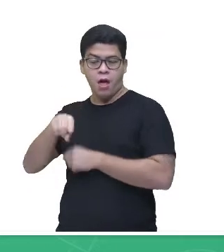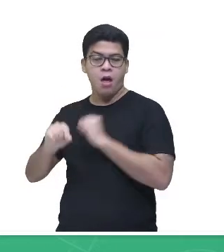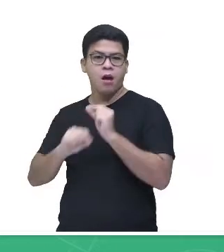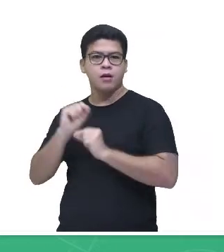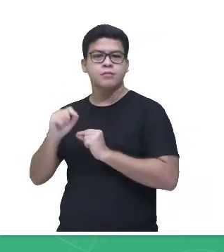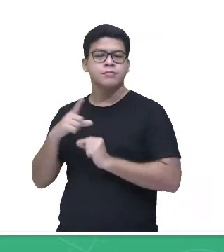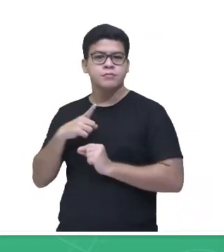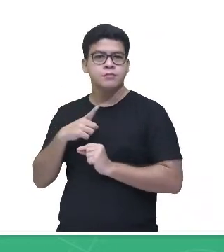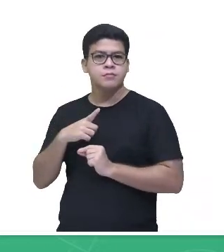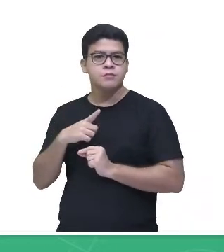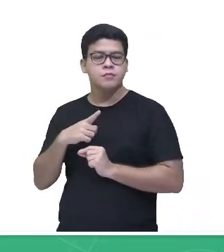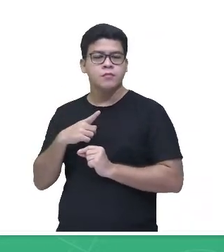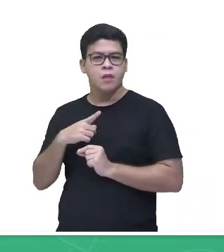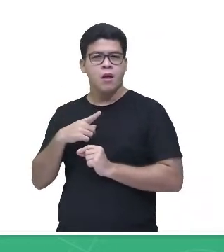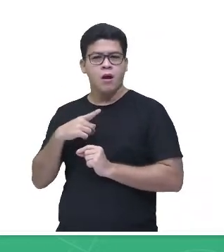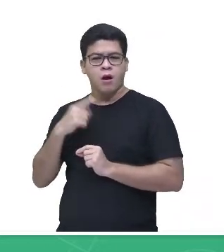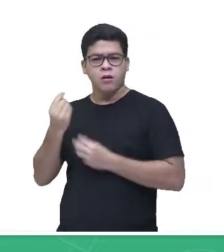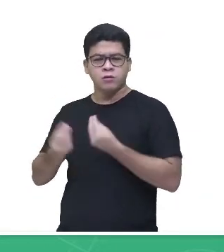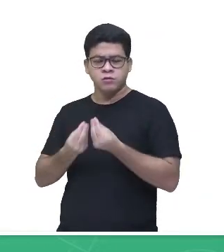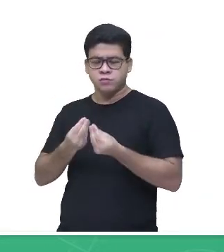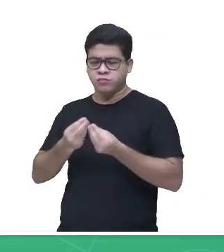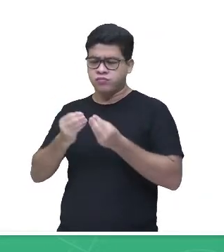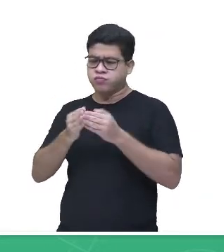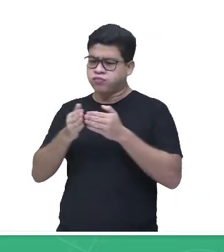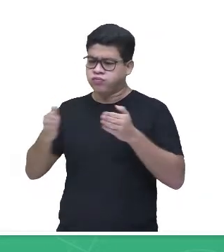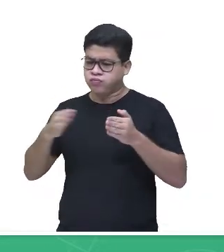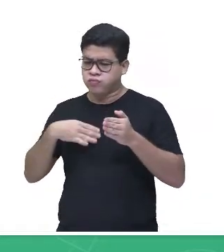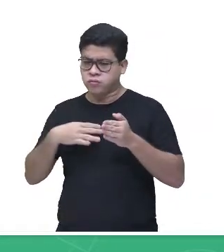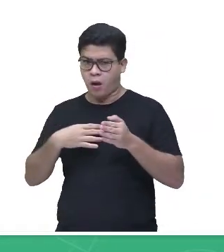é justamente essa forma de poder